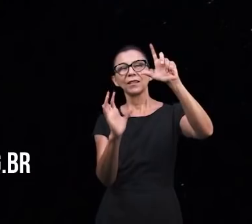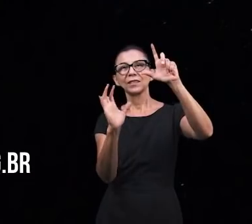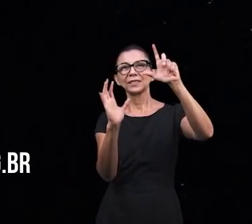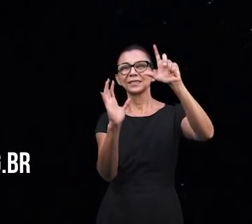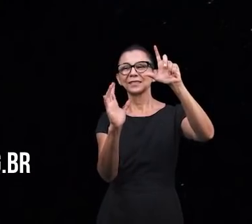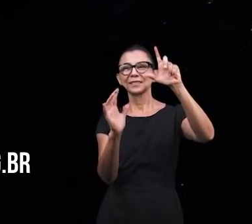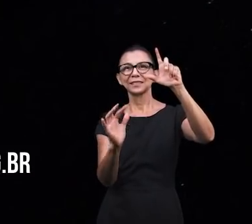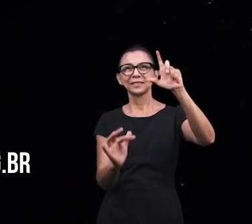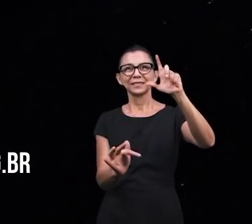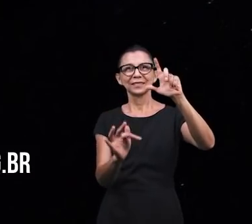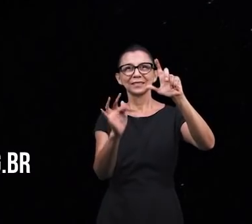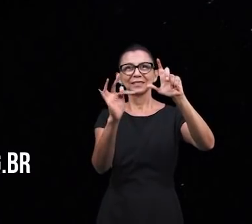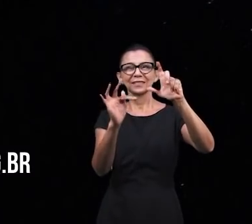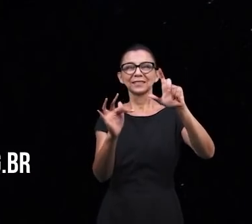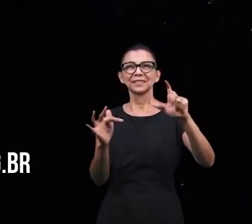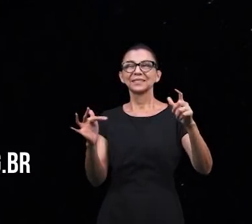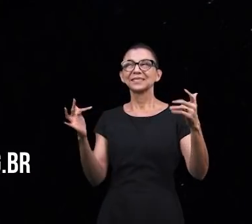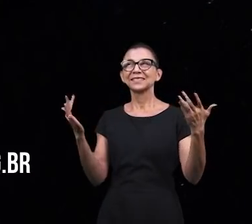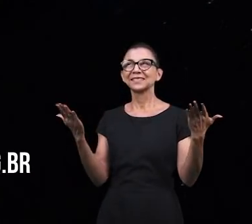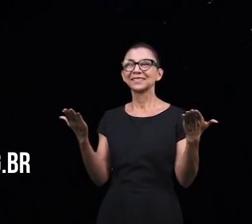em mim